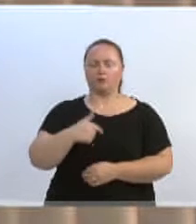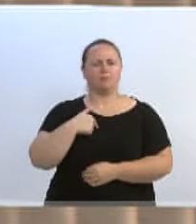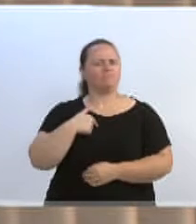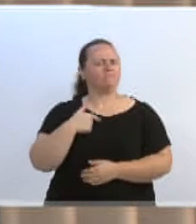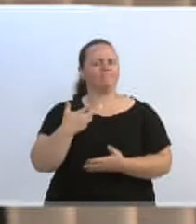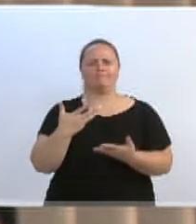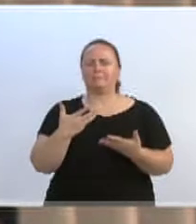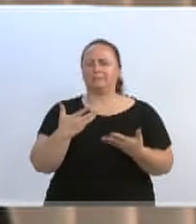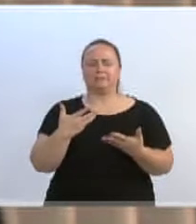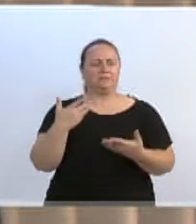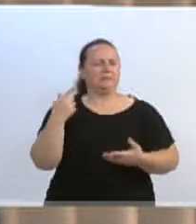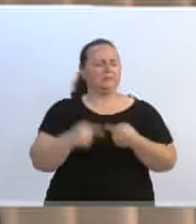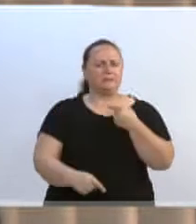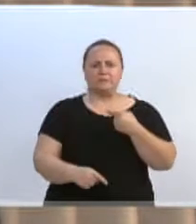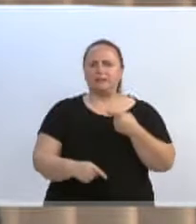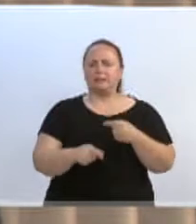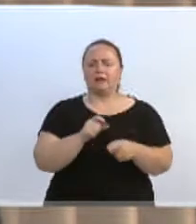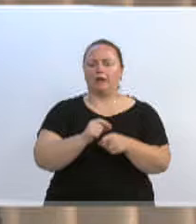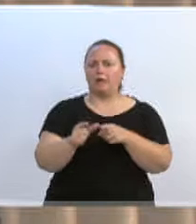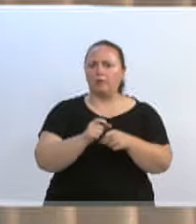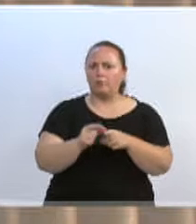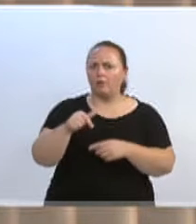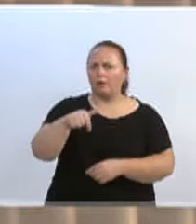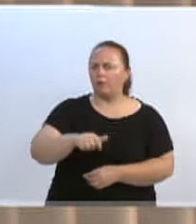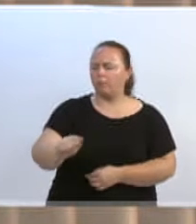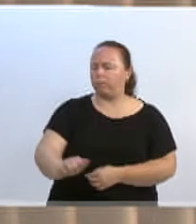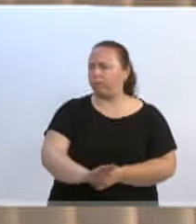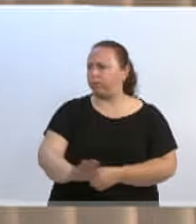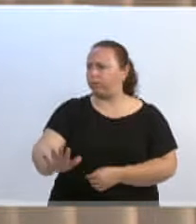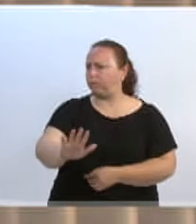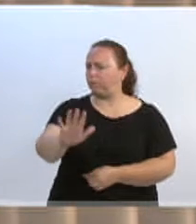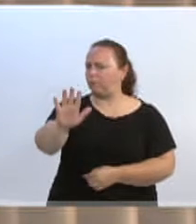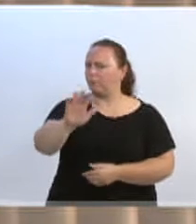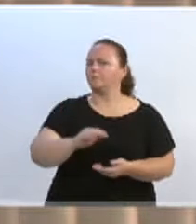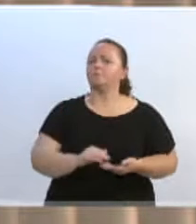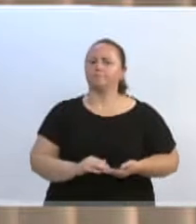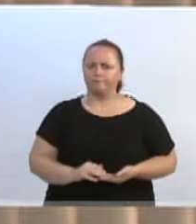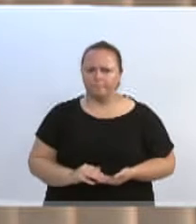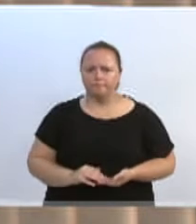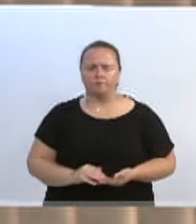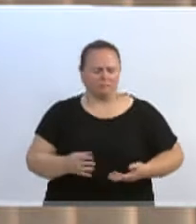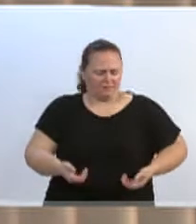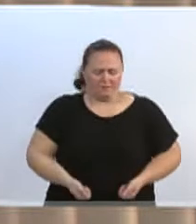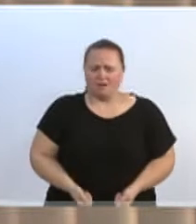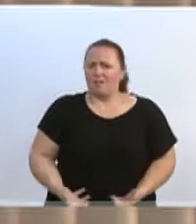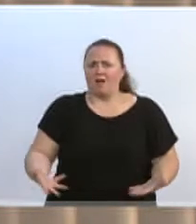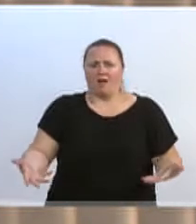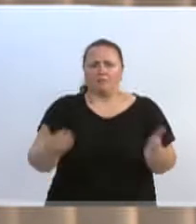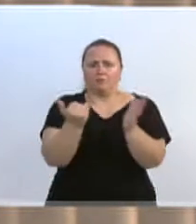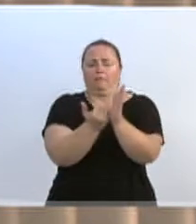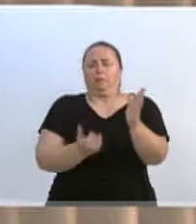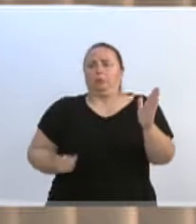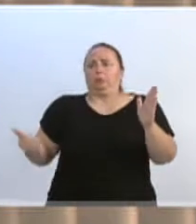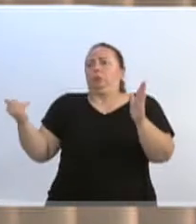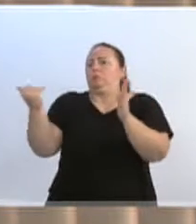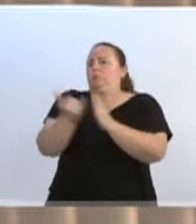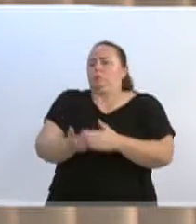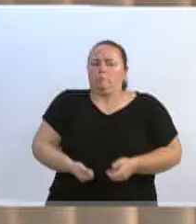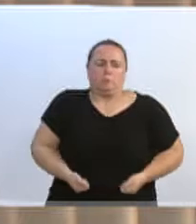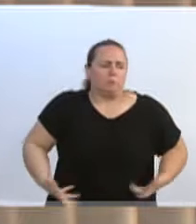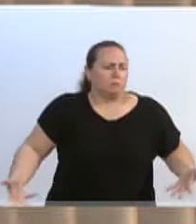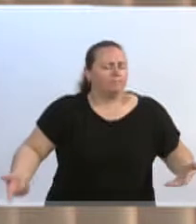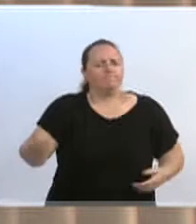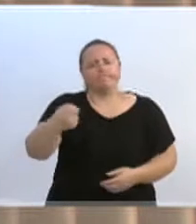que pagamos de aluguel aqui nesse espaço. No meu ponto de vista, é um gasto excessivo e desnecessário do